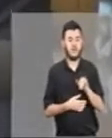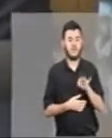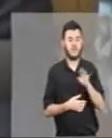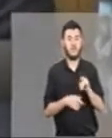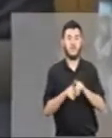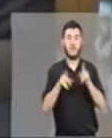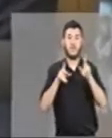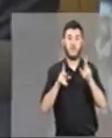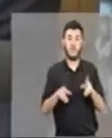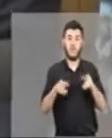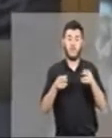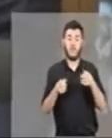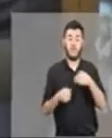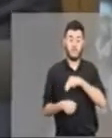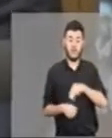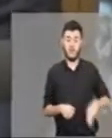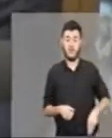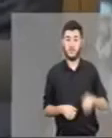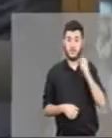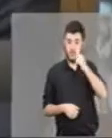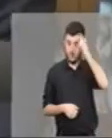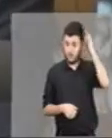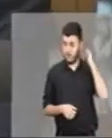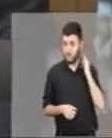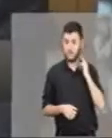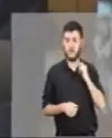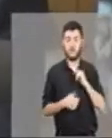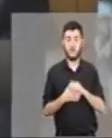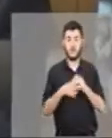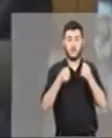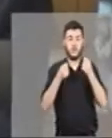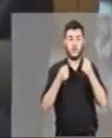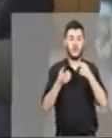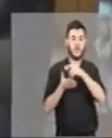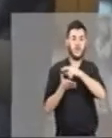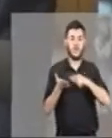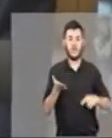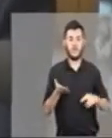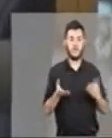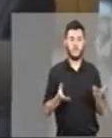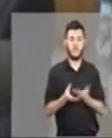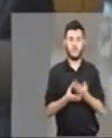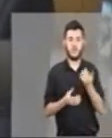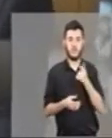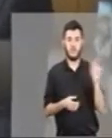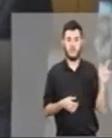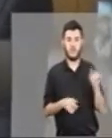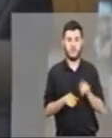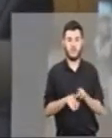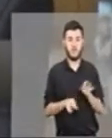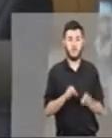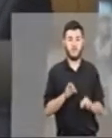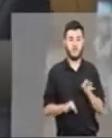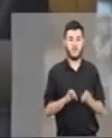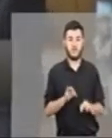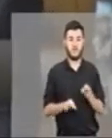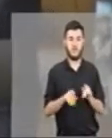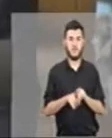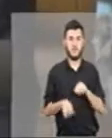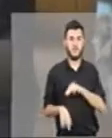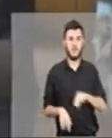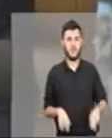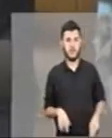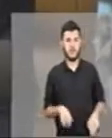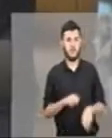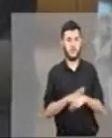69912 do Rio Grande do Sul, de que foi relatora aquele... Julgamento conjunto, reclamação 25537